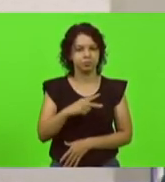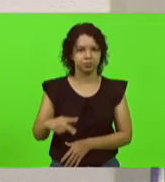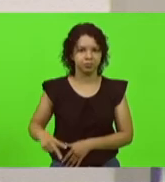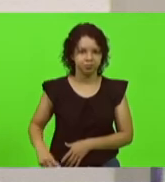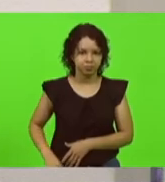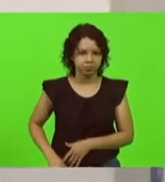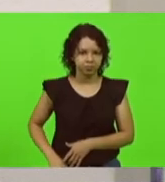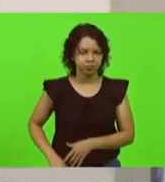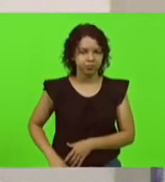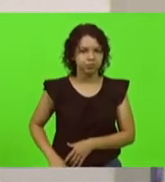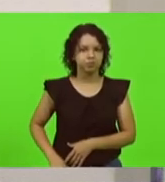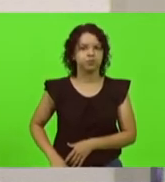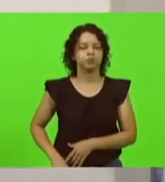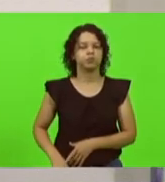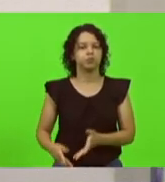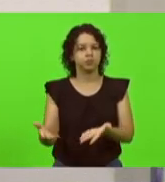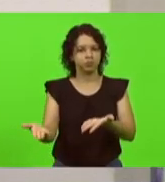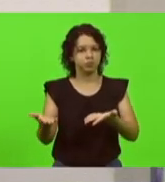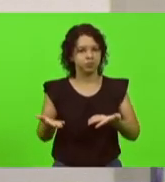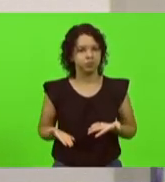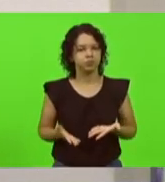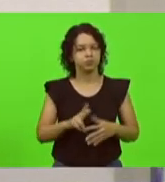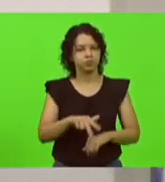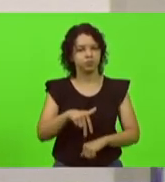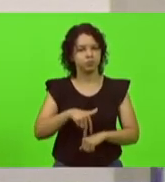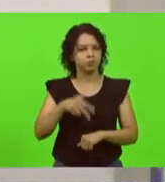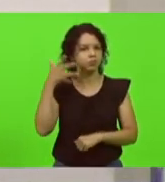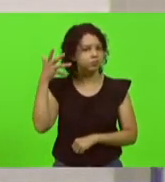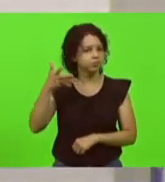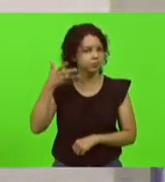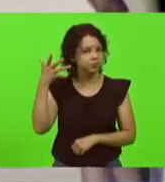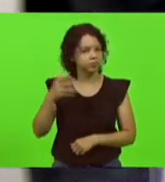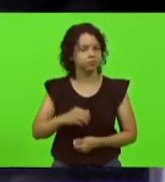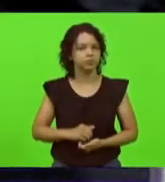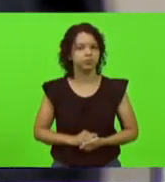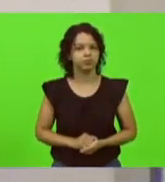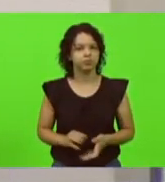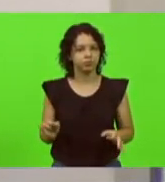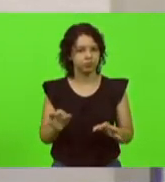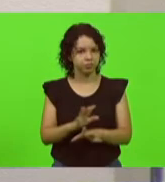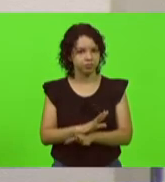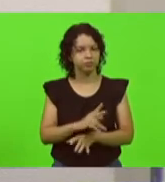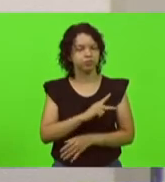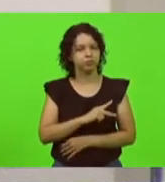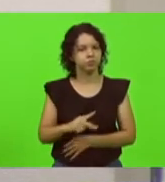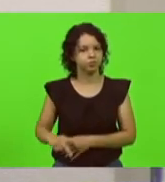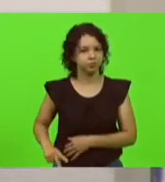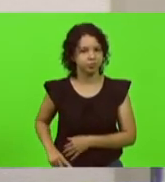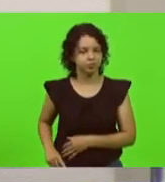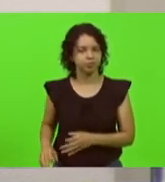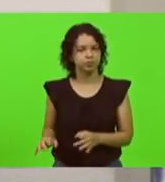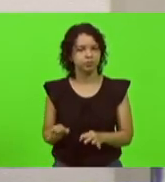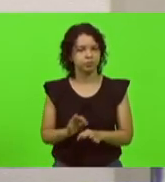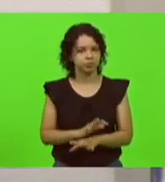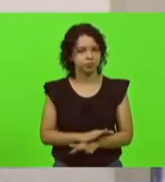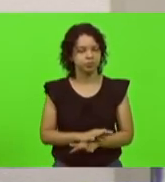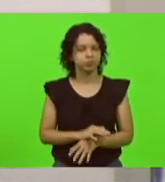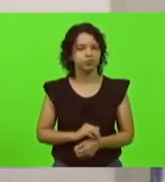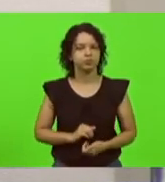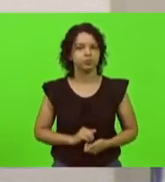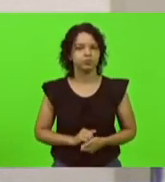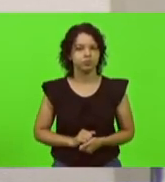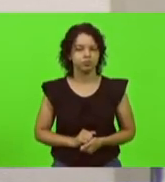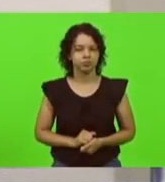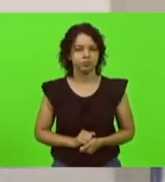assento à mesa e proferir o seu discurso. Finalizando, o senhor presidente declarou encerrada a sessão e convocou outra ordinária para o